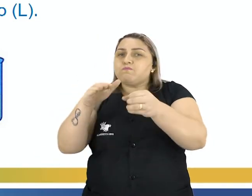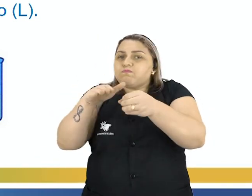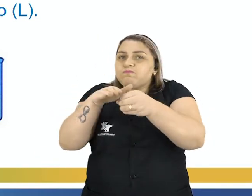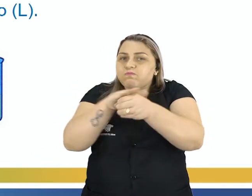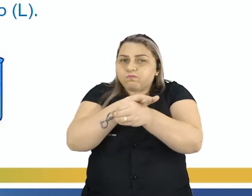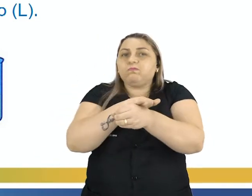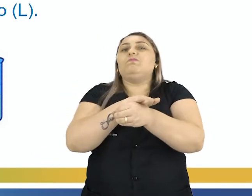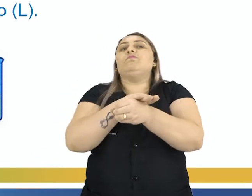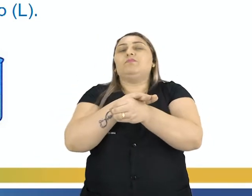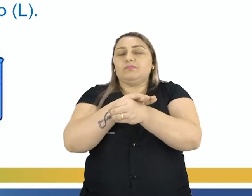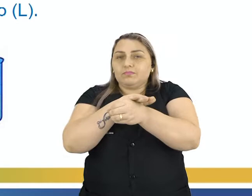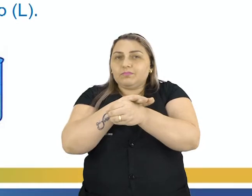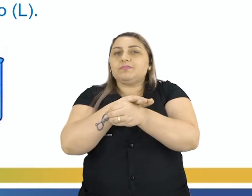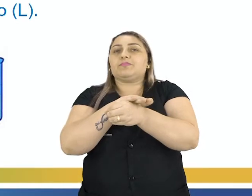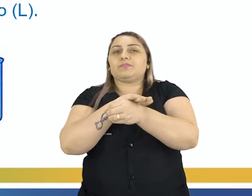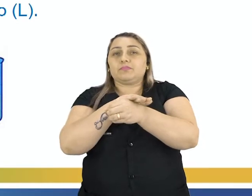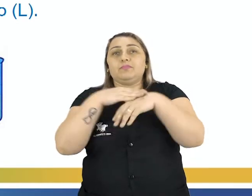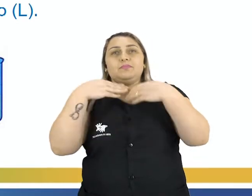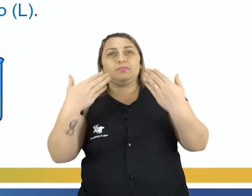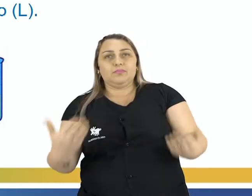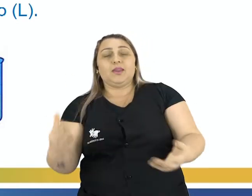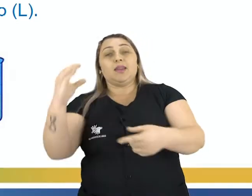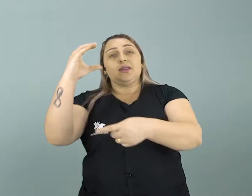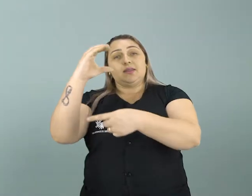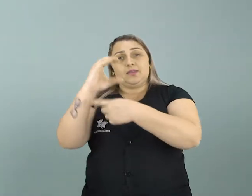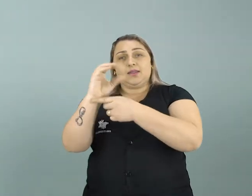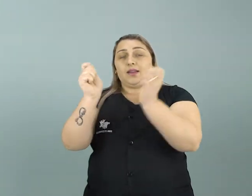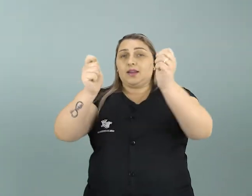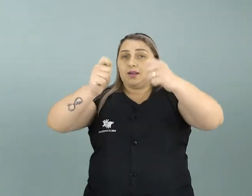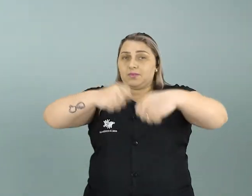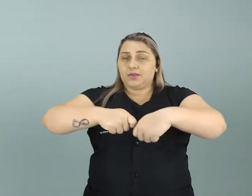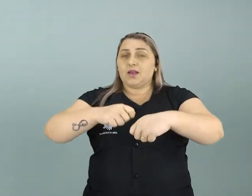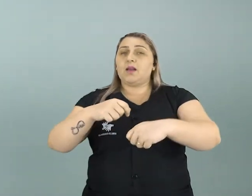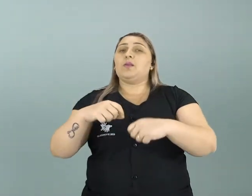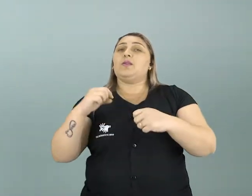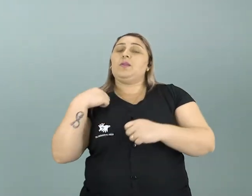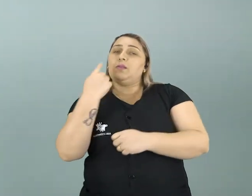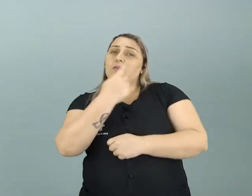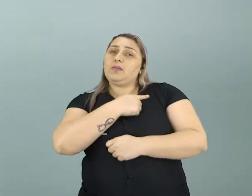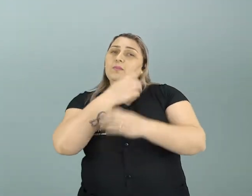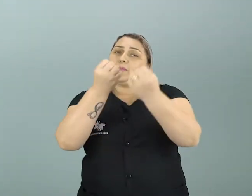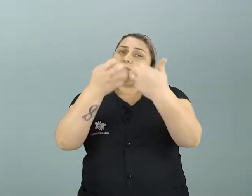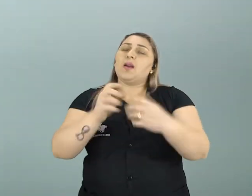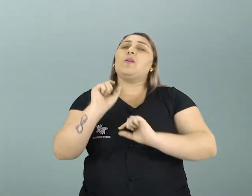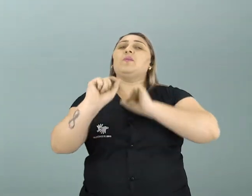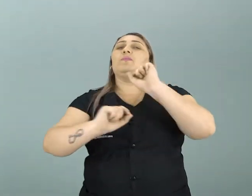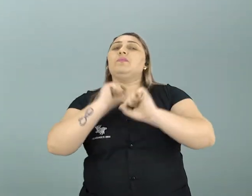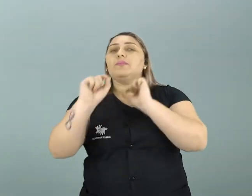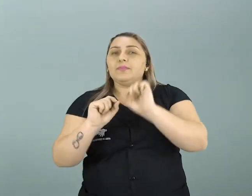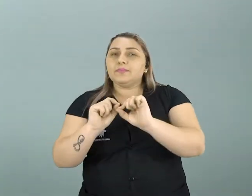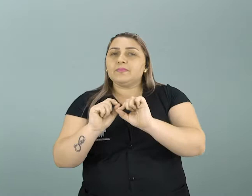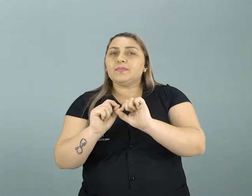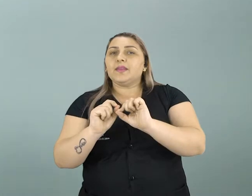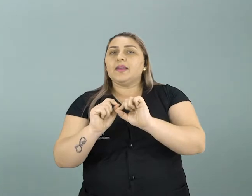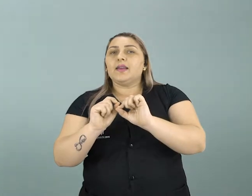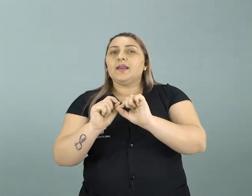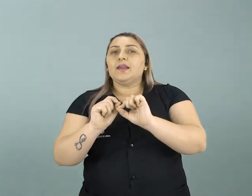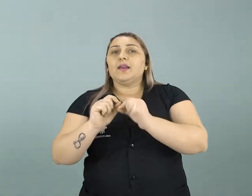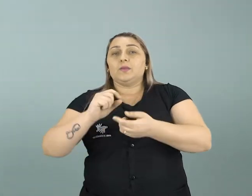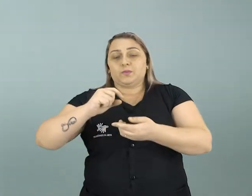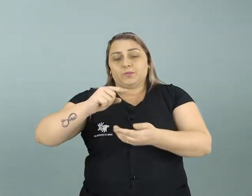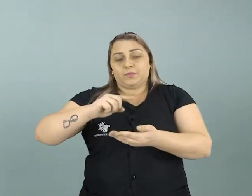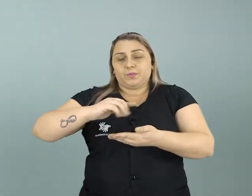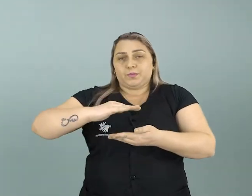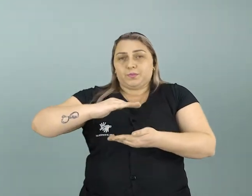totalmente ocupado. Então, capacidade, nós podemos concluir que é o tamanho